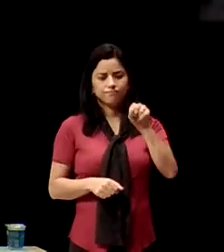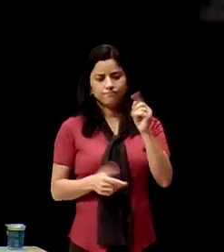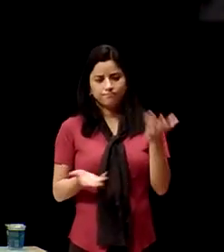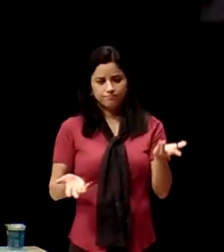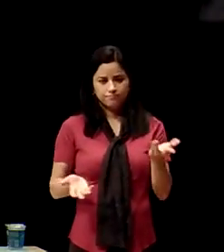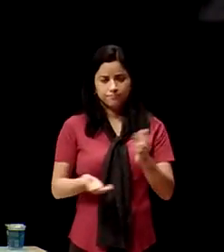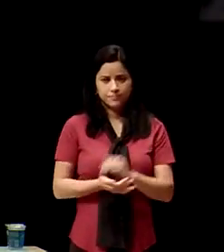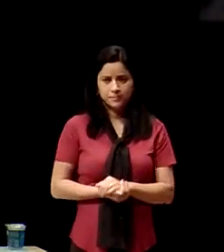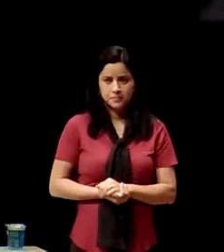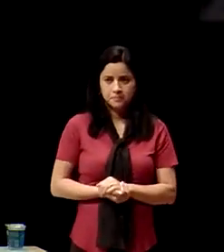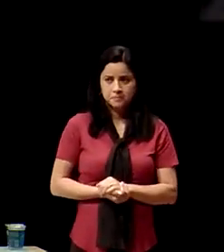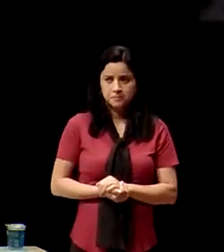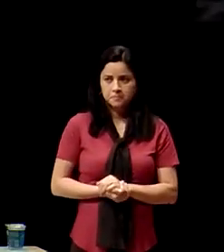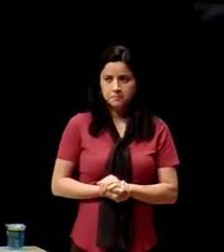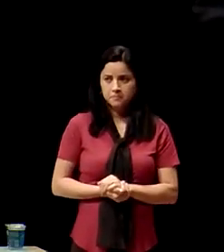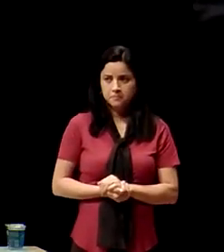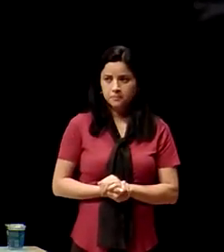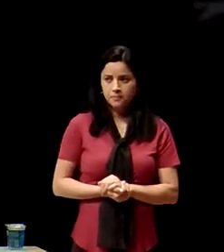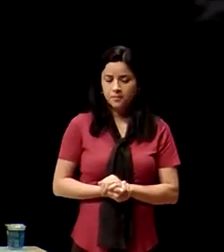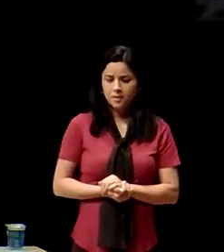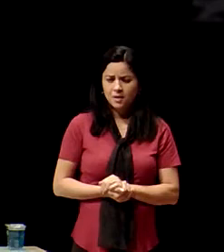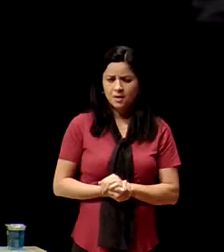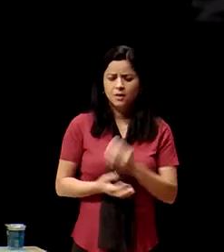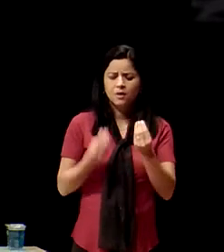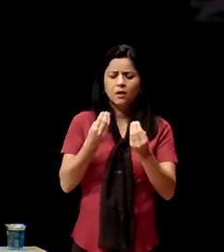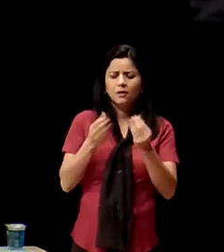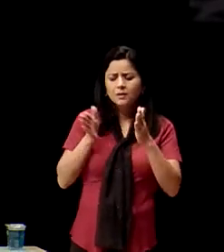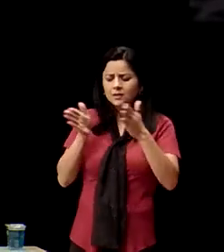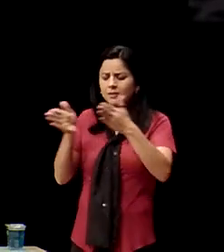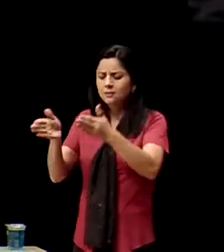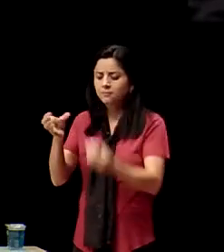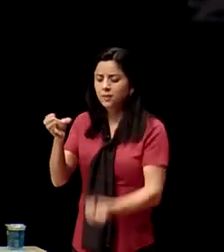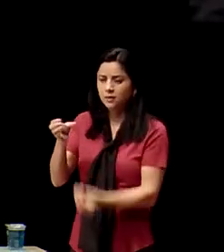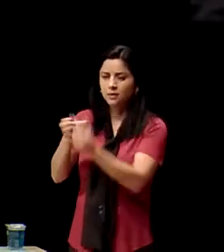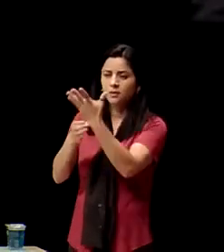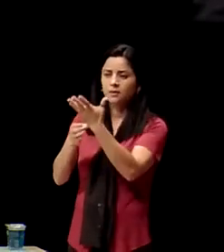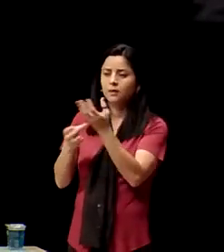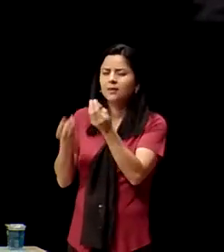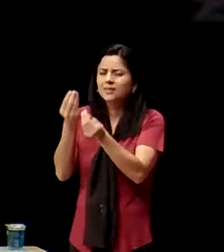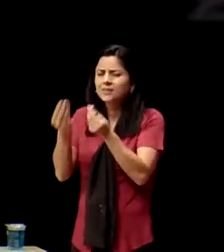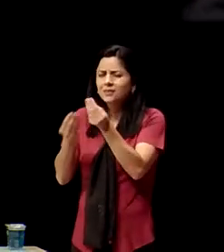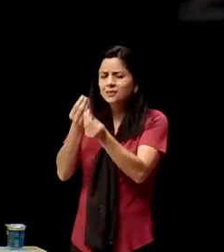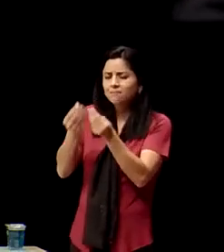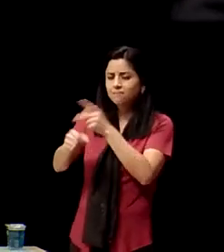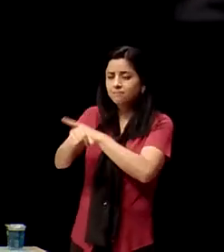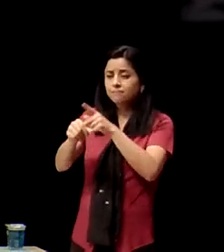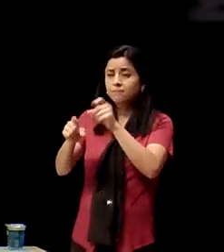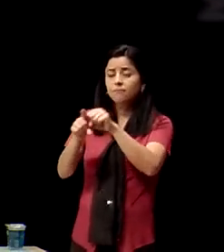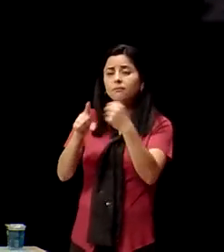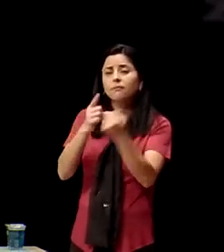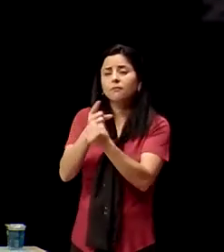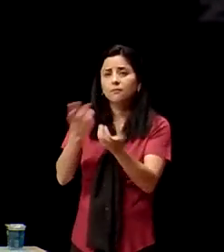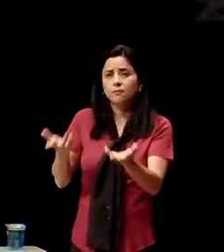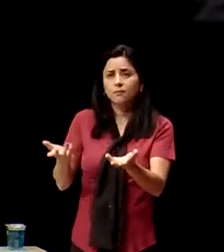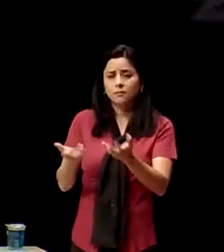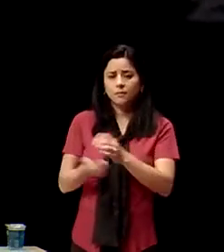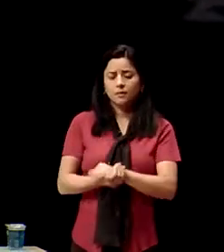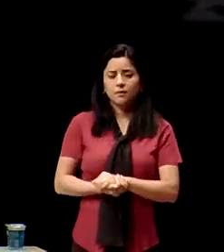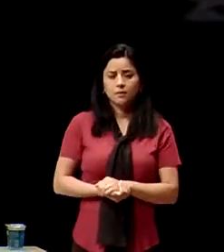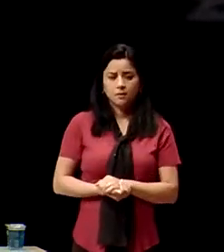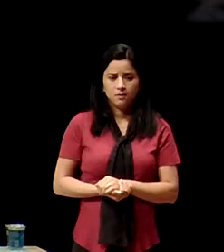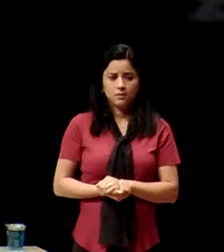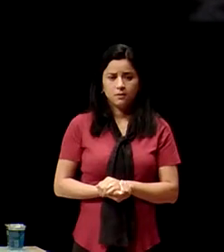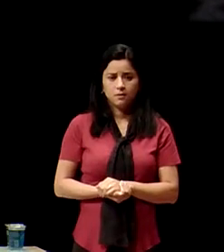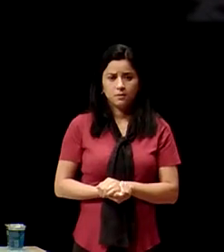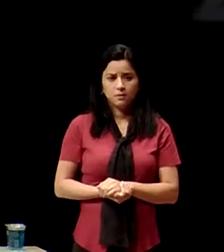of social pedagogical expertise. Com relação à natureza do expertise da pedagogia social. And this, for